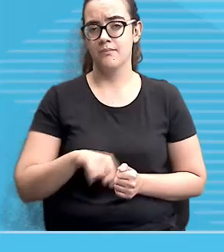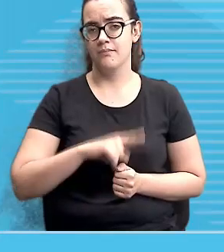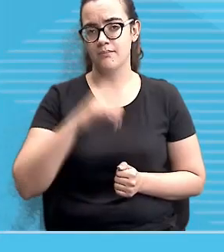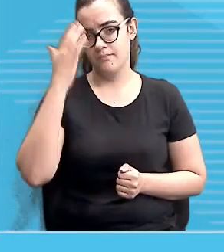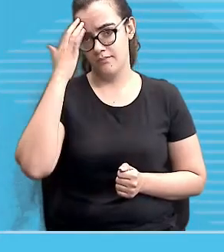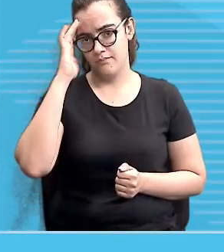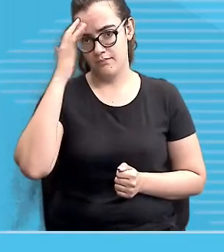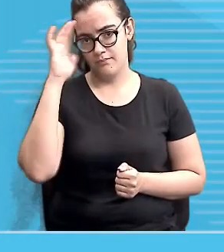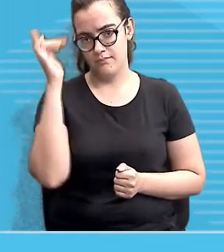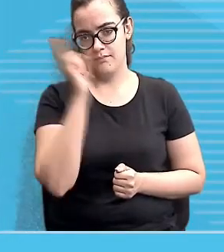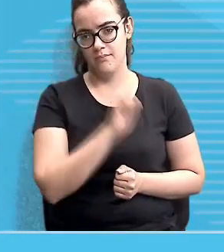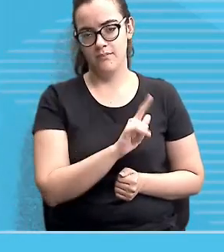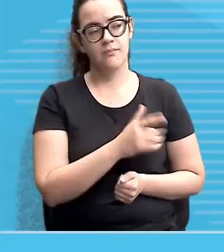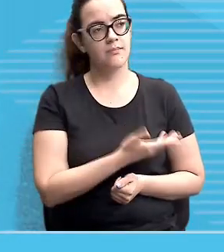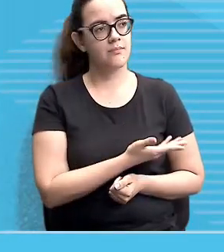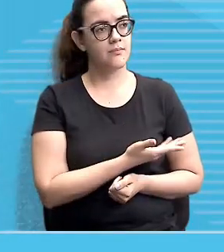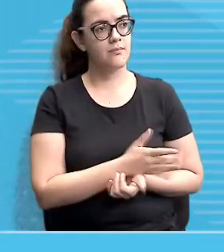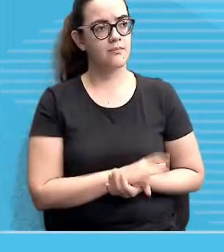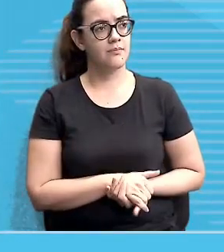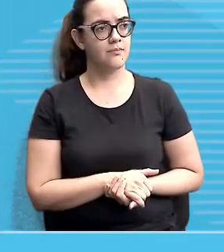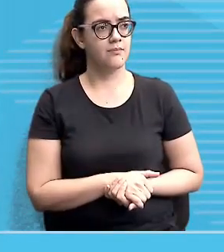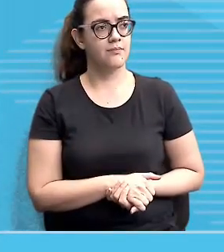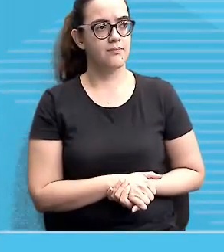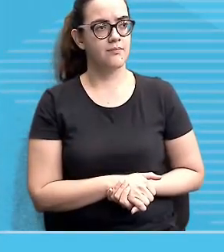e a capacidade térmica